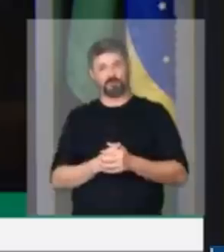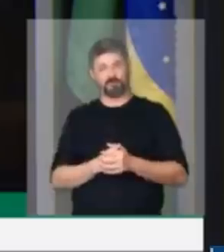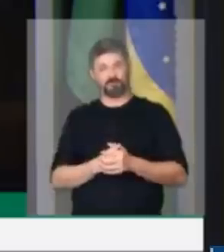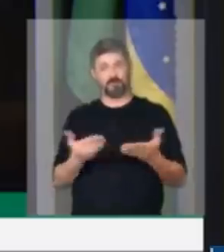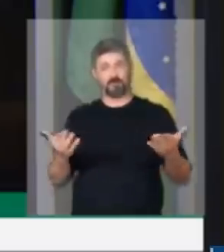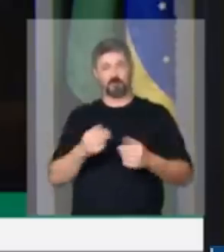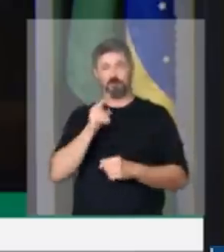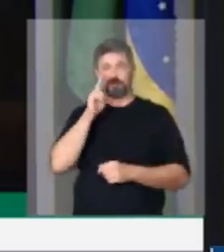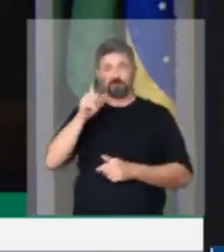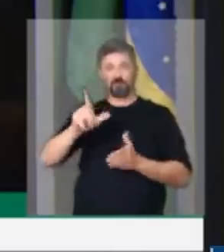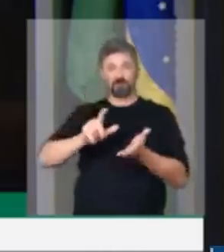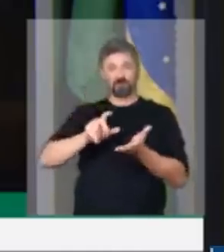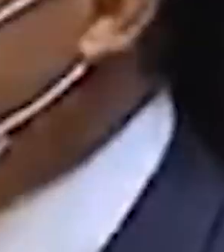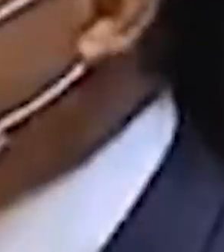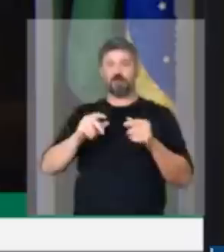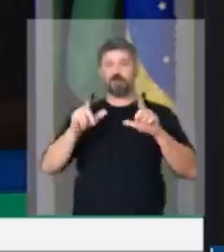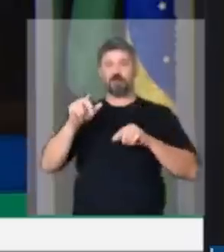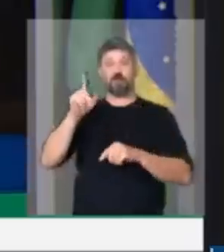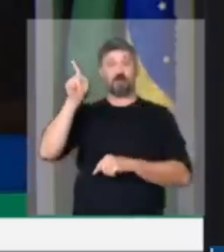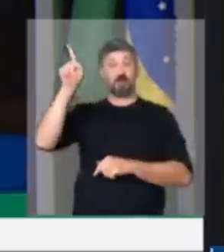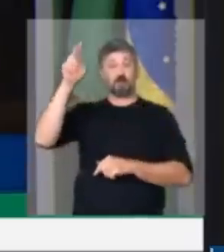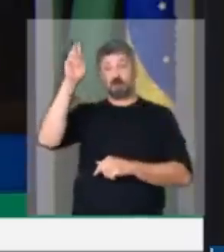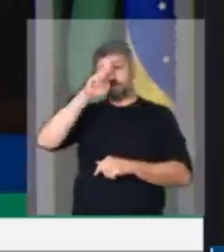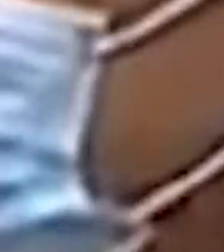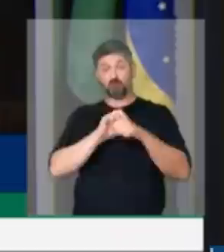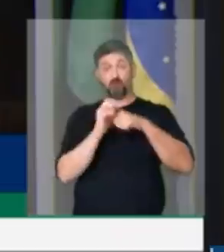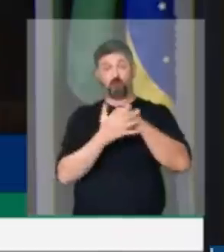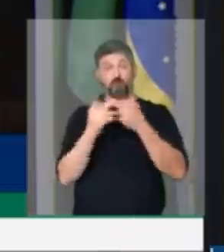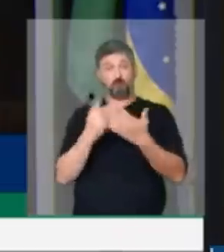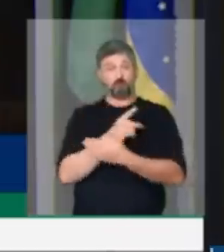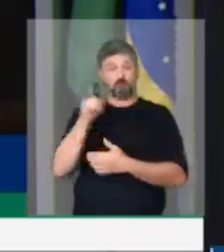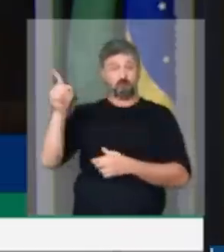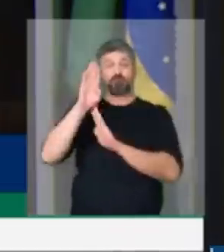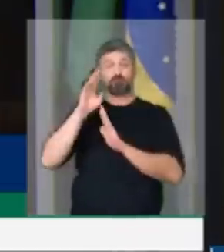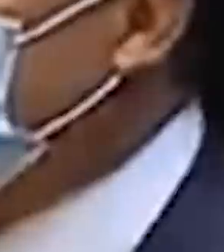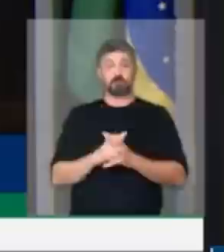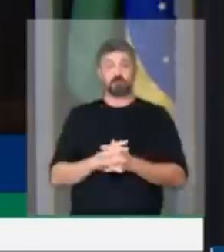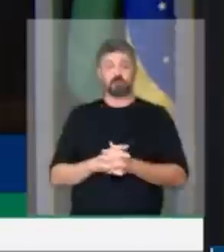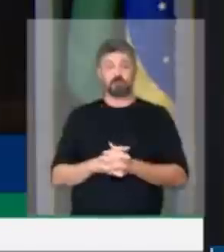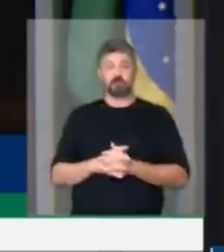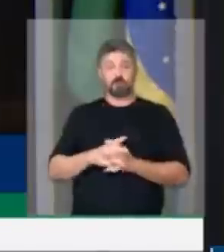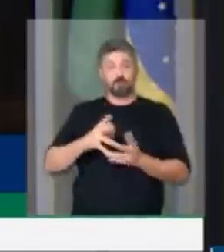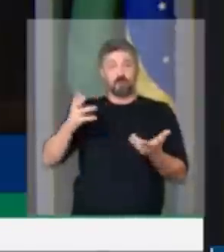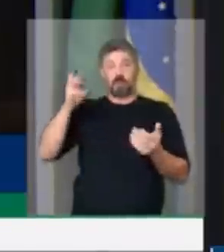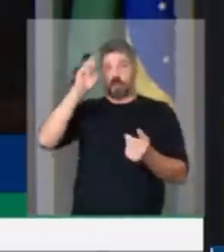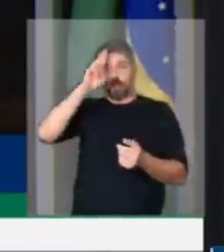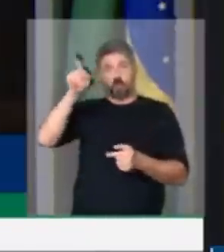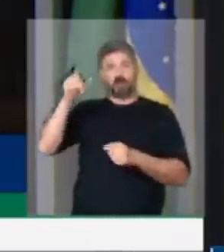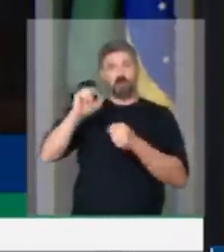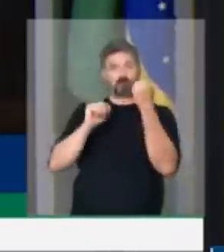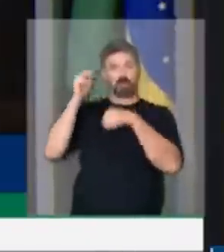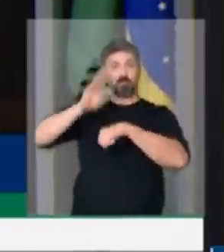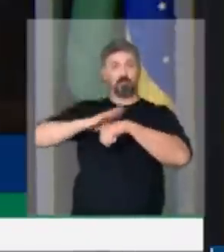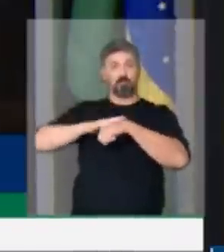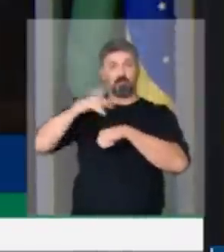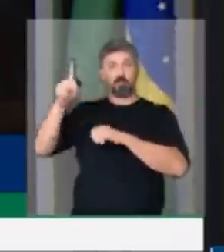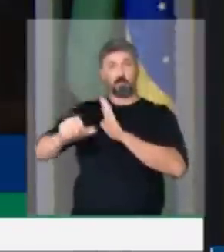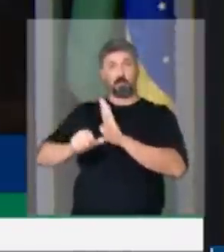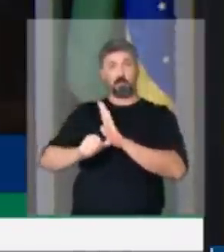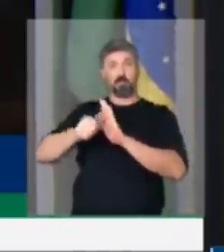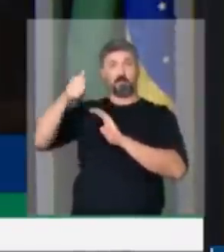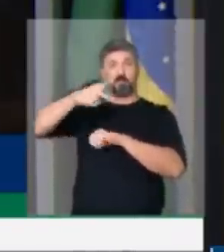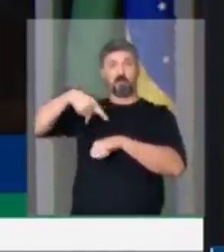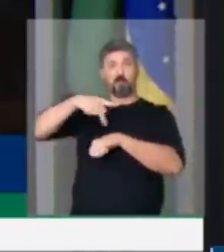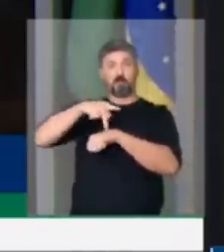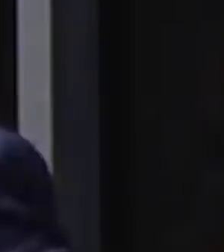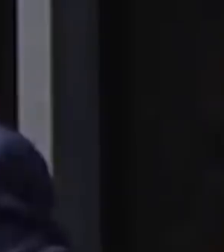reportagem pela manhã sobre a rua. Os casos de covid na rua estão aumentando muito. E a rua, apesar de fabricar vacina, foi o primeiro país